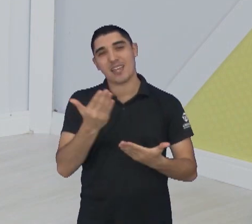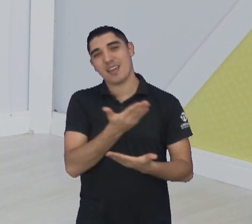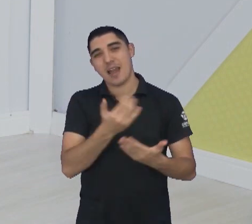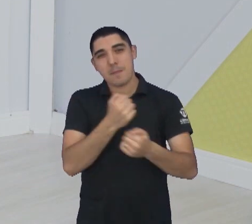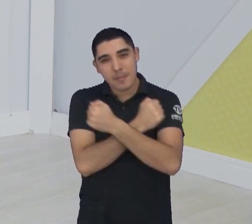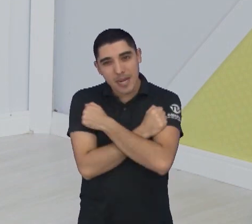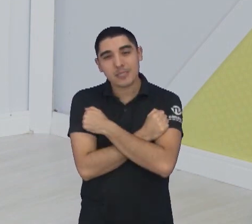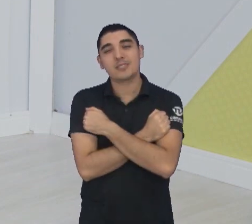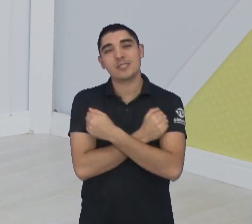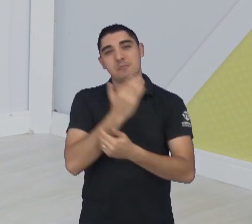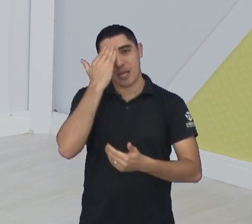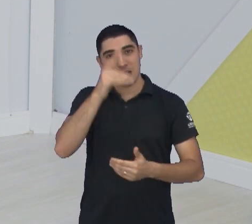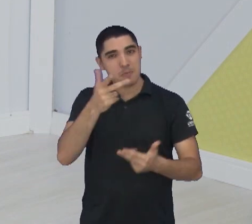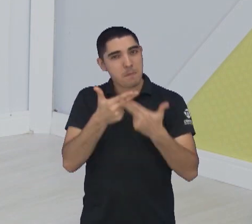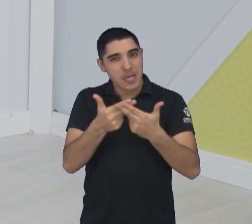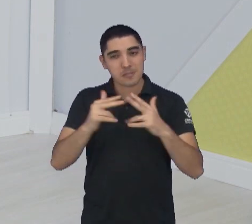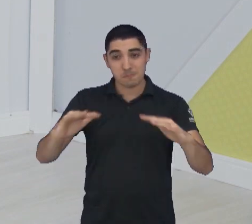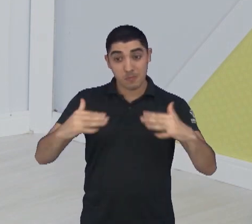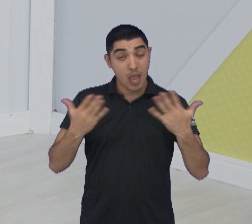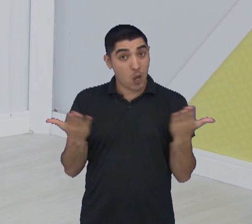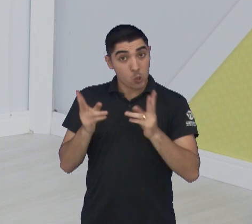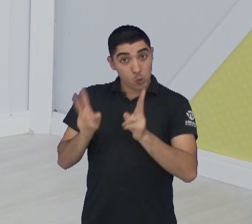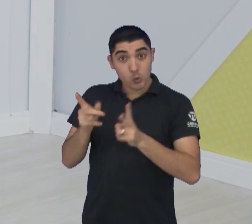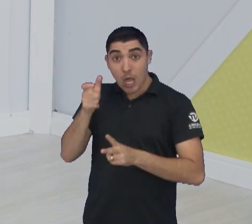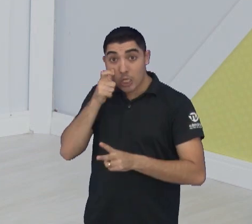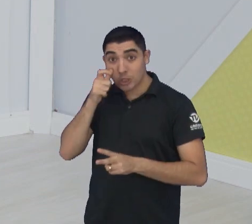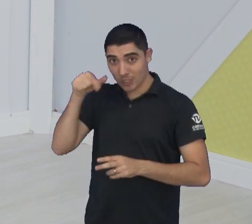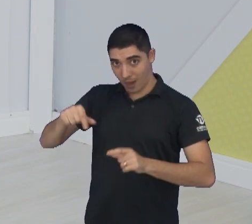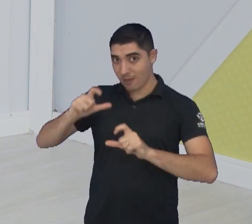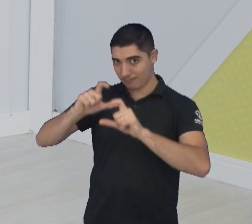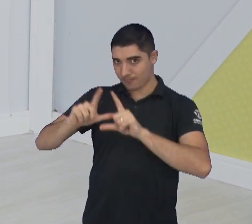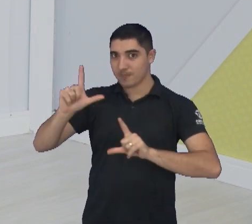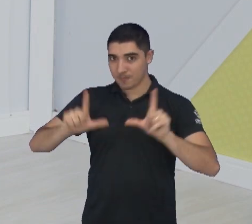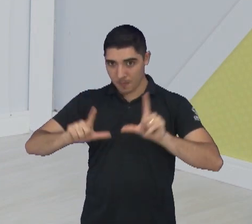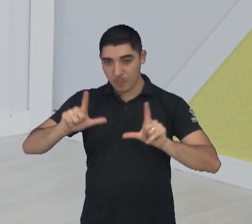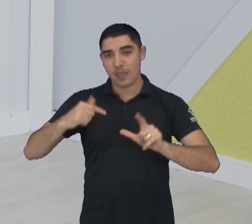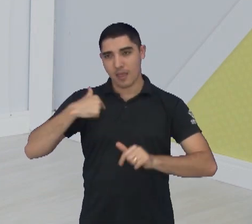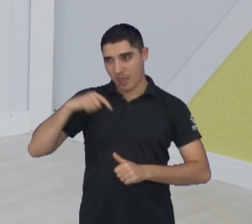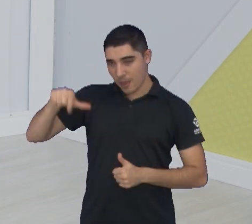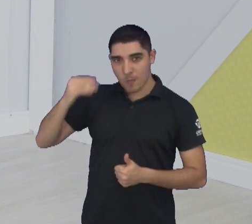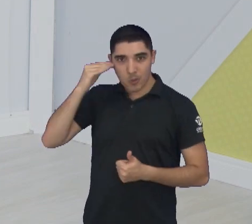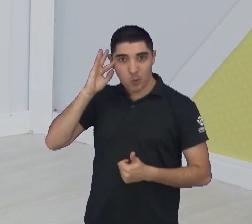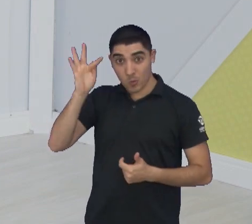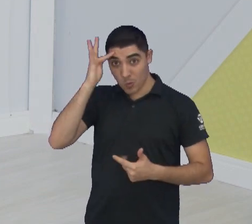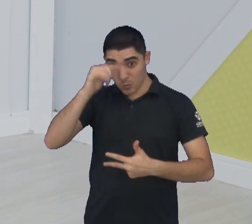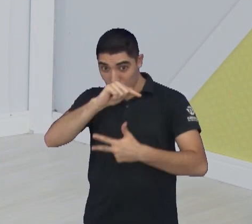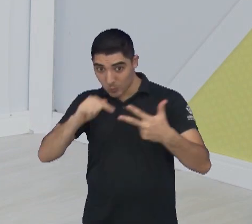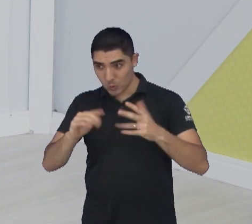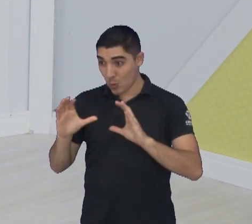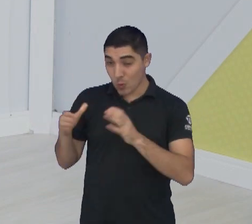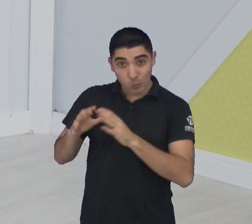pela audiência, obrigado pela paciência. Você fica agora com a programação da TV Câmara. Eu, Brunão, Luizão e grande